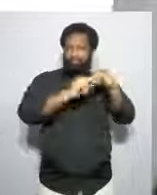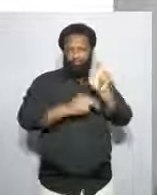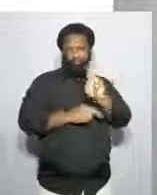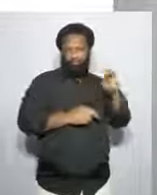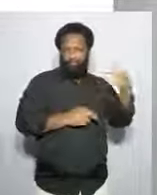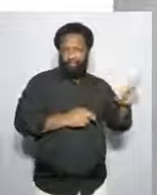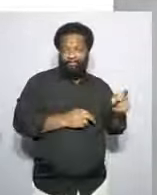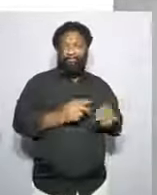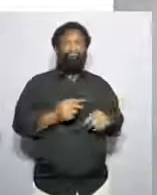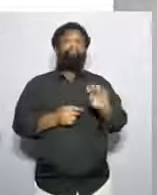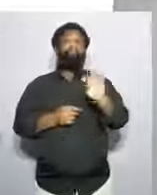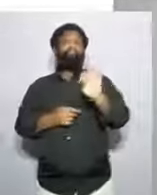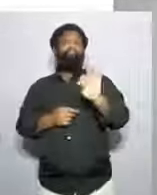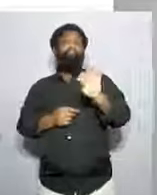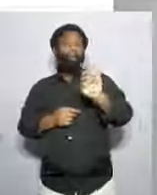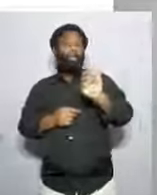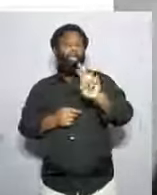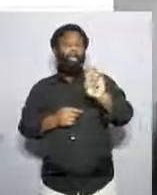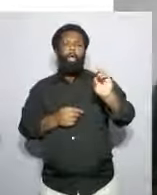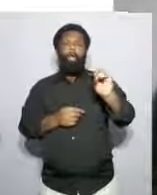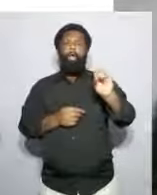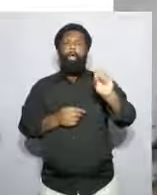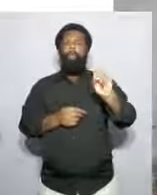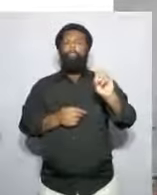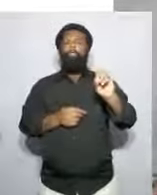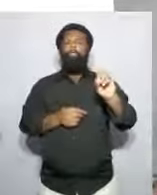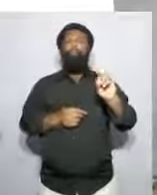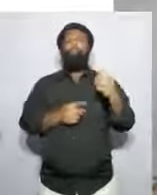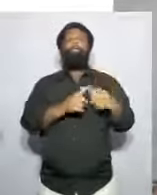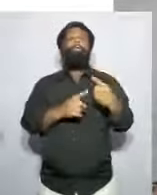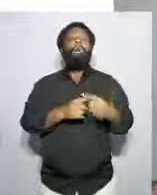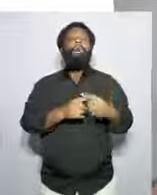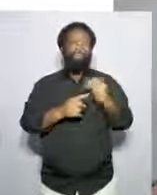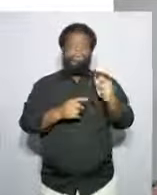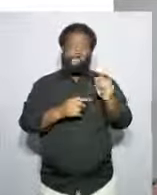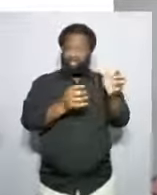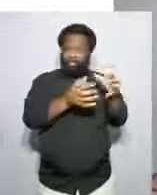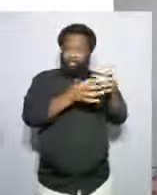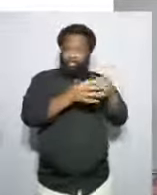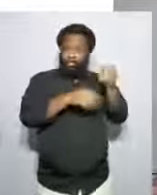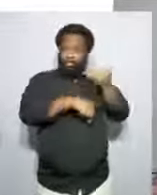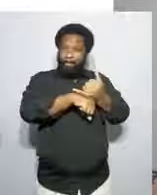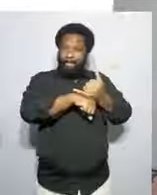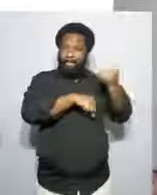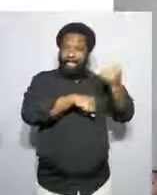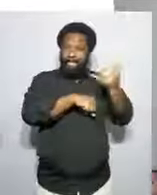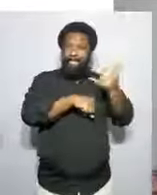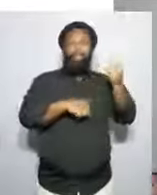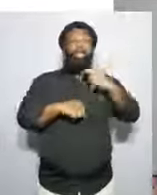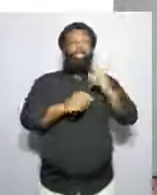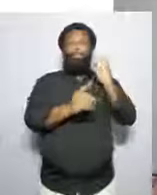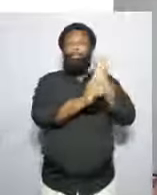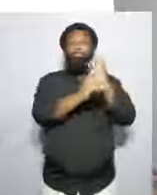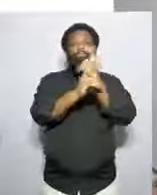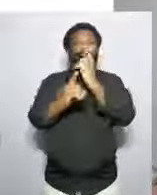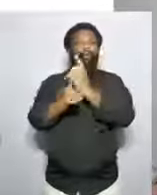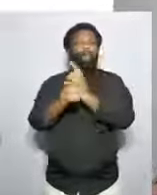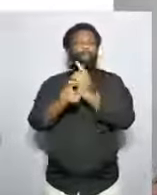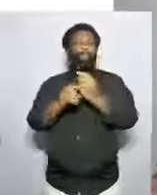E ferrosos, porque esses metais, eles se encontram em